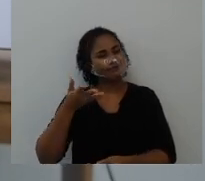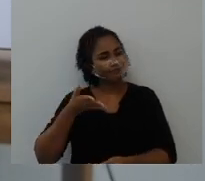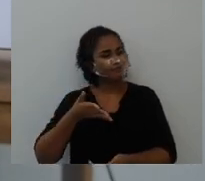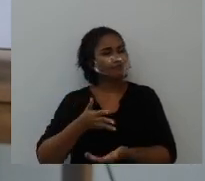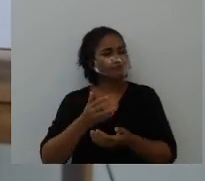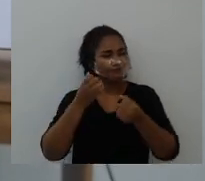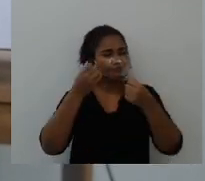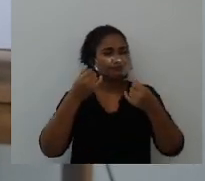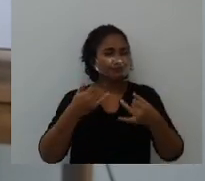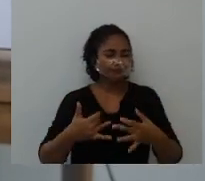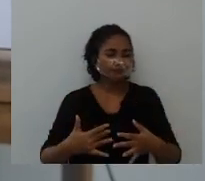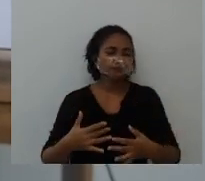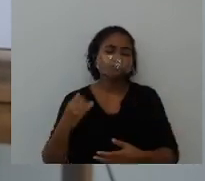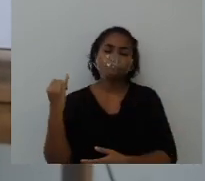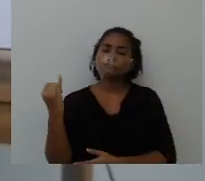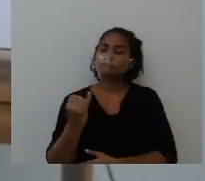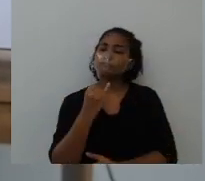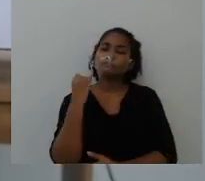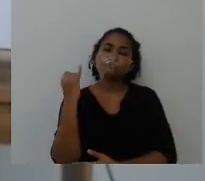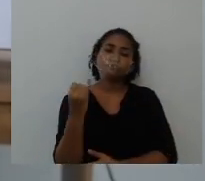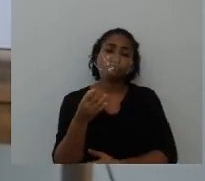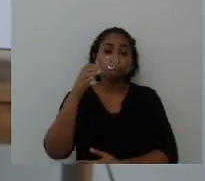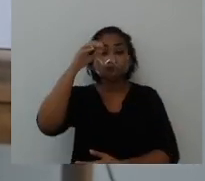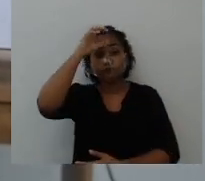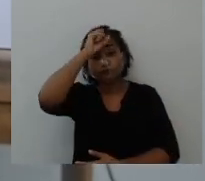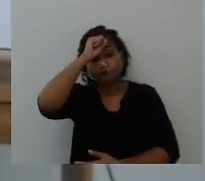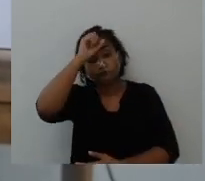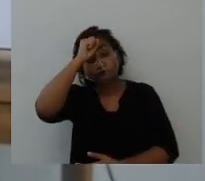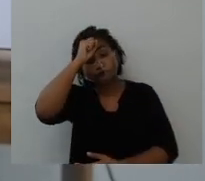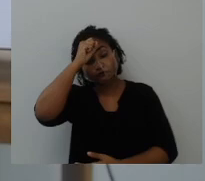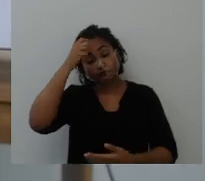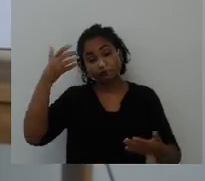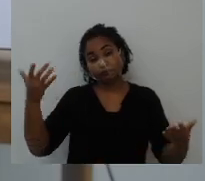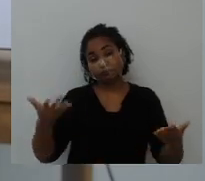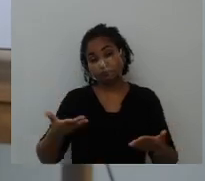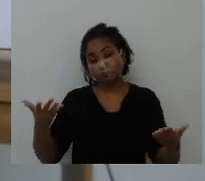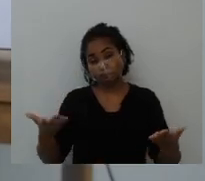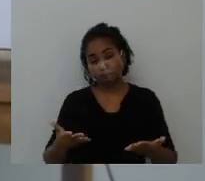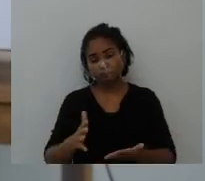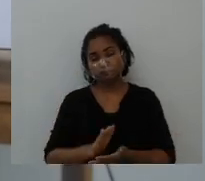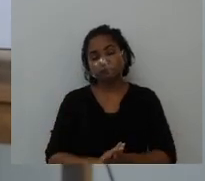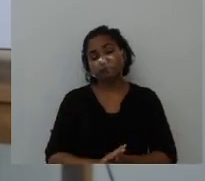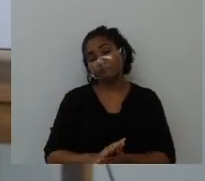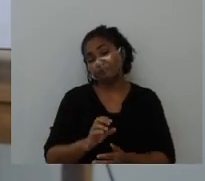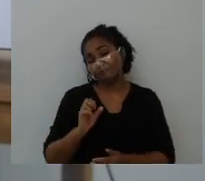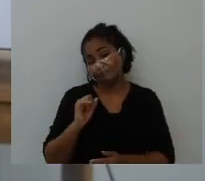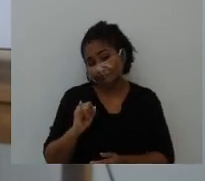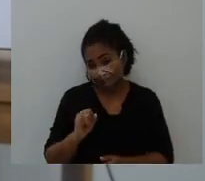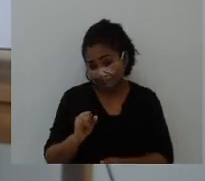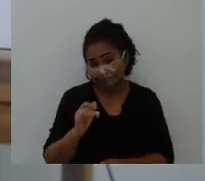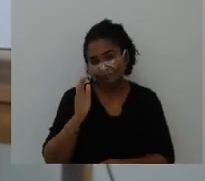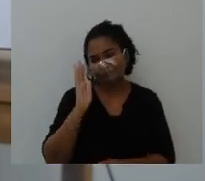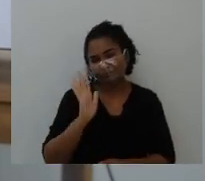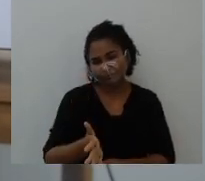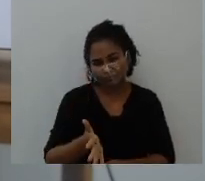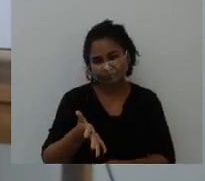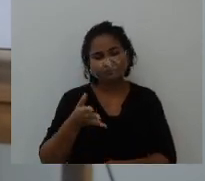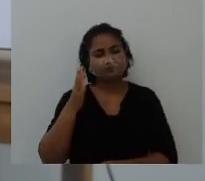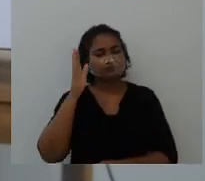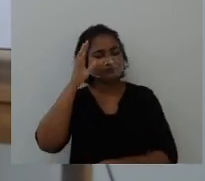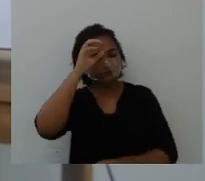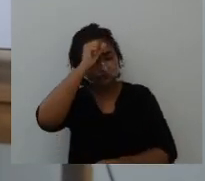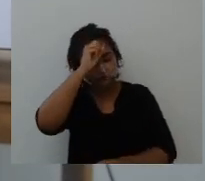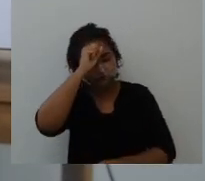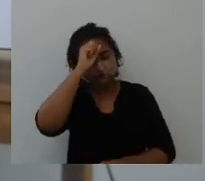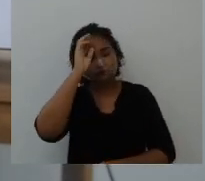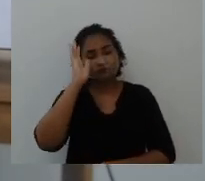gente. Aquela aula de vetores ela é importante para você entender o que a gente vai fazer agora. Mas se você já assistiu, você aprendeu bem vetores,